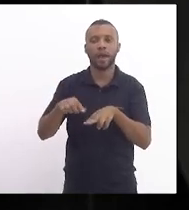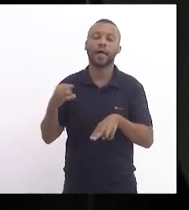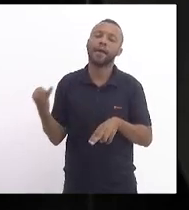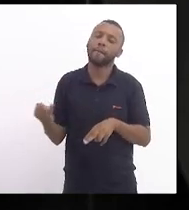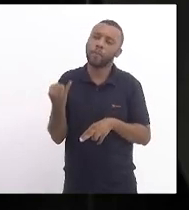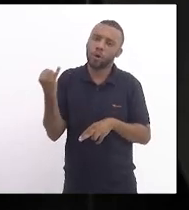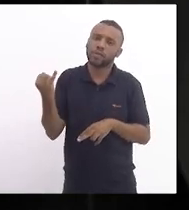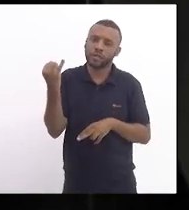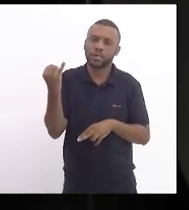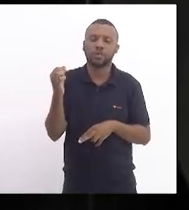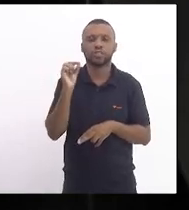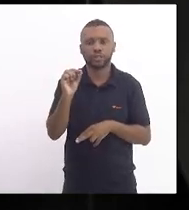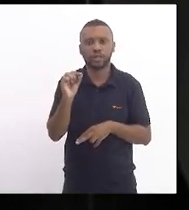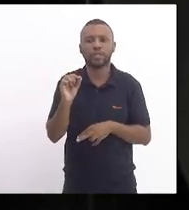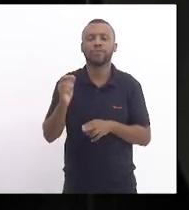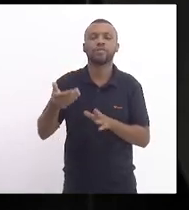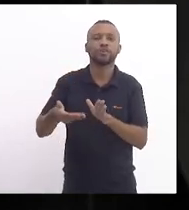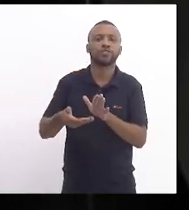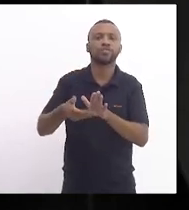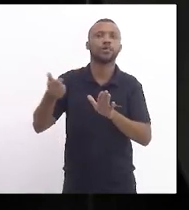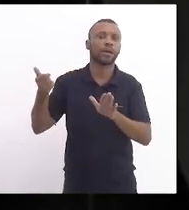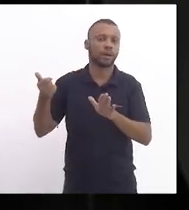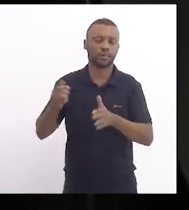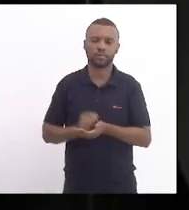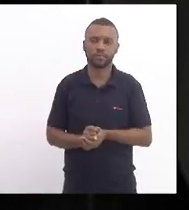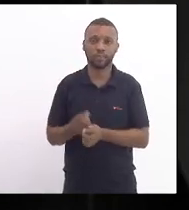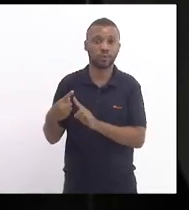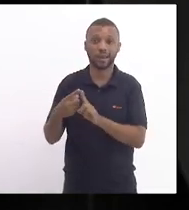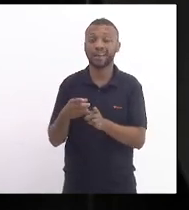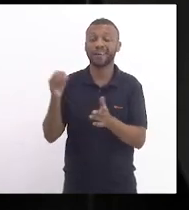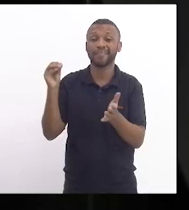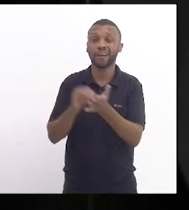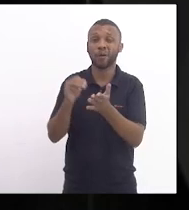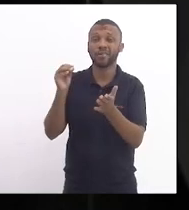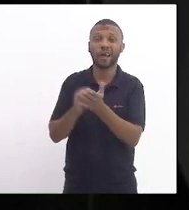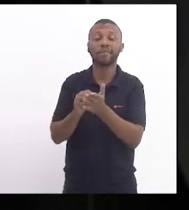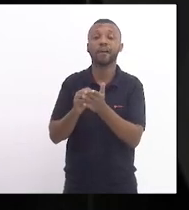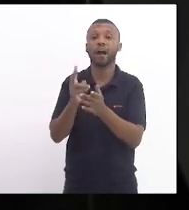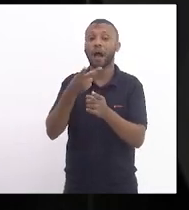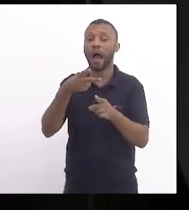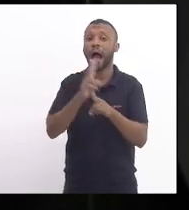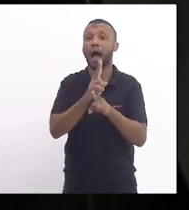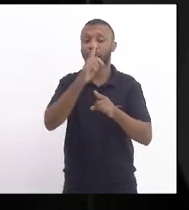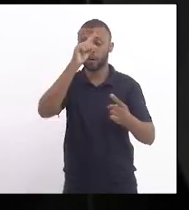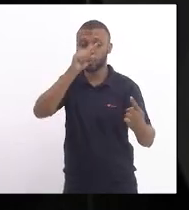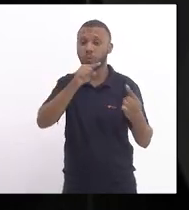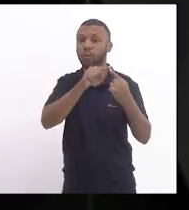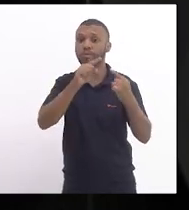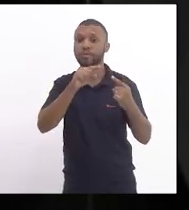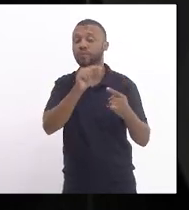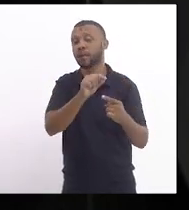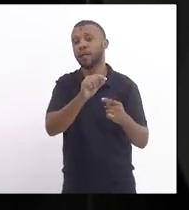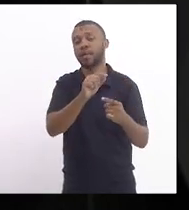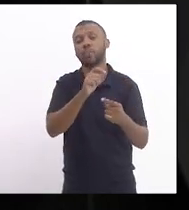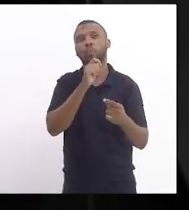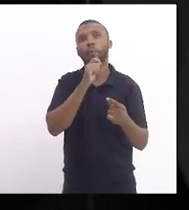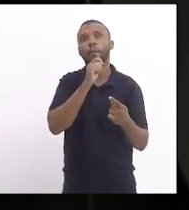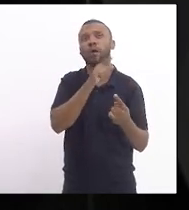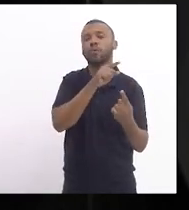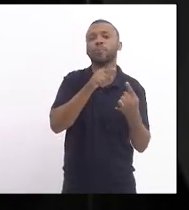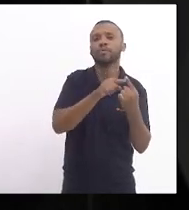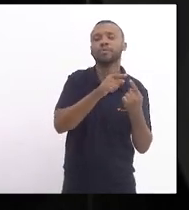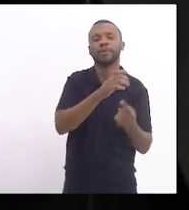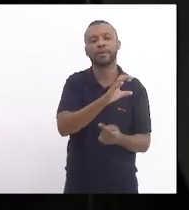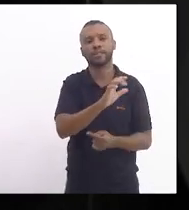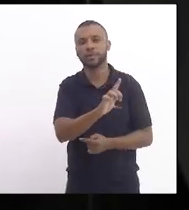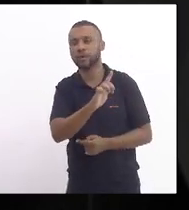fundamental que fosse retirado porque não atendia ao nem o propósito da corregedoria nem tão